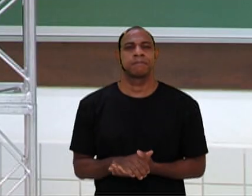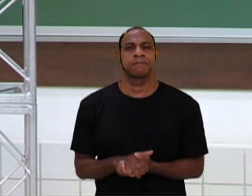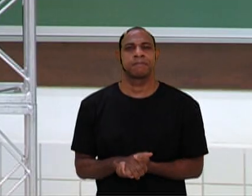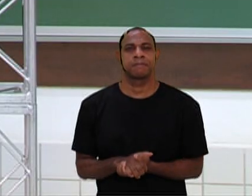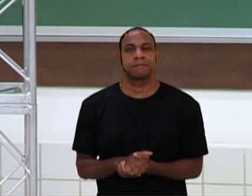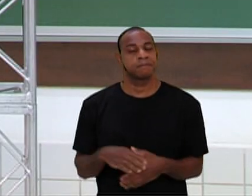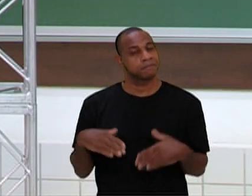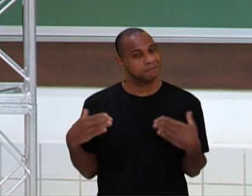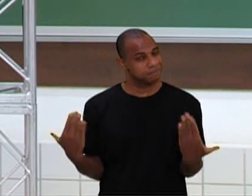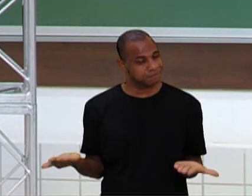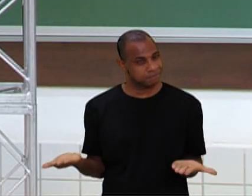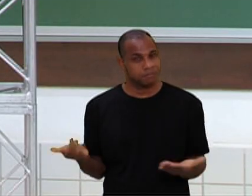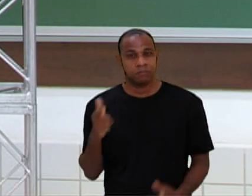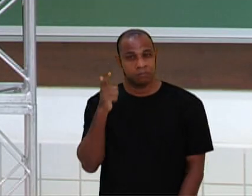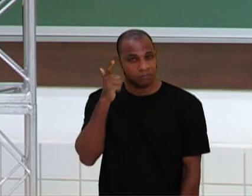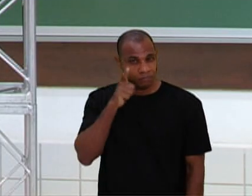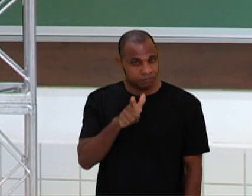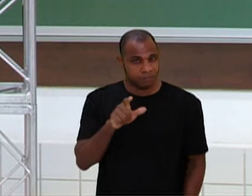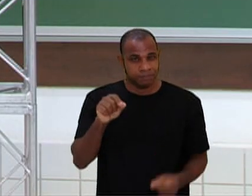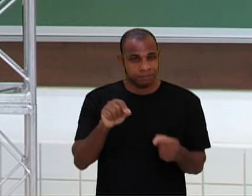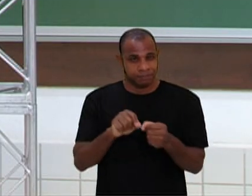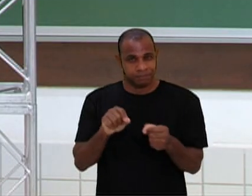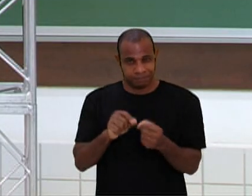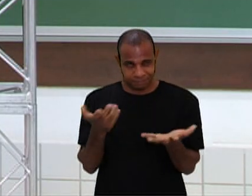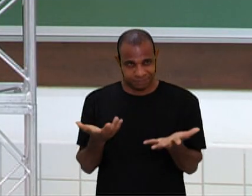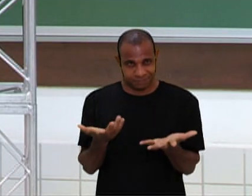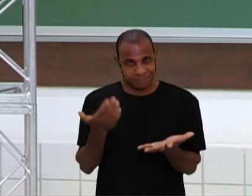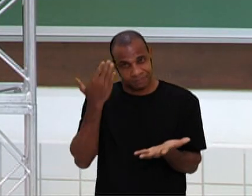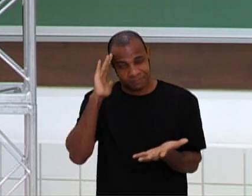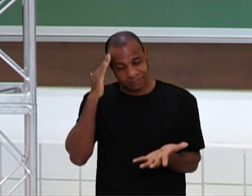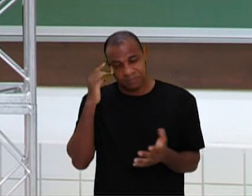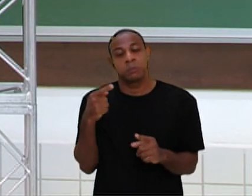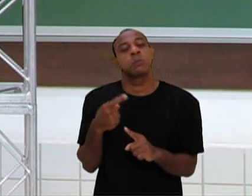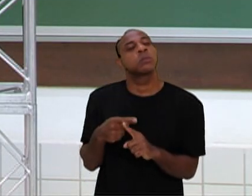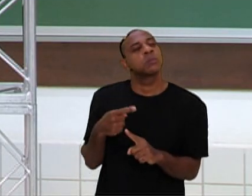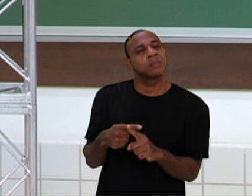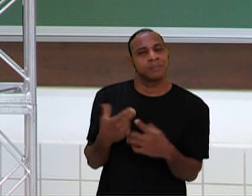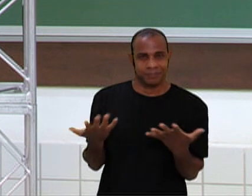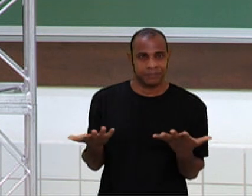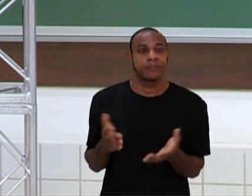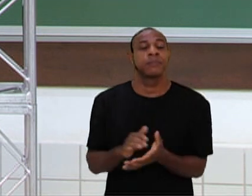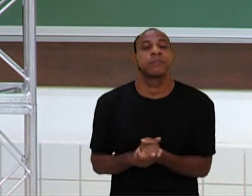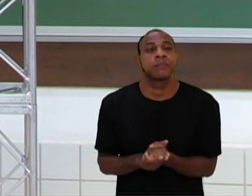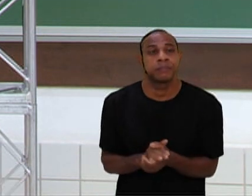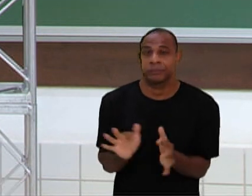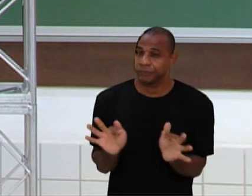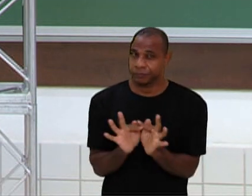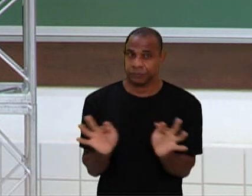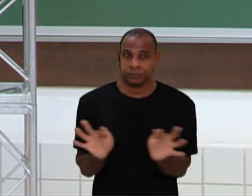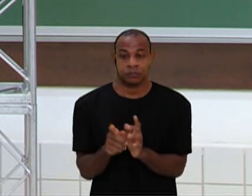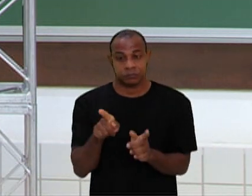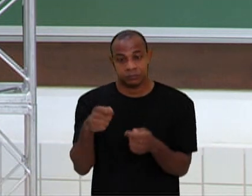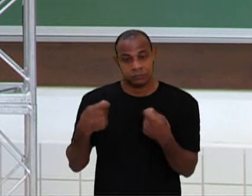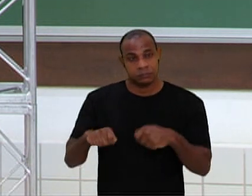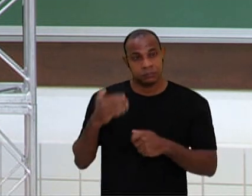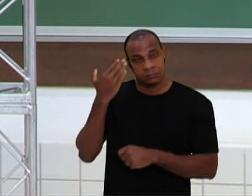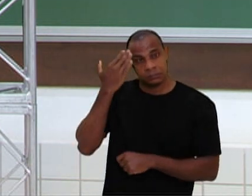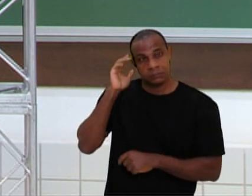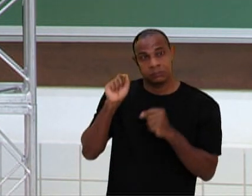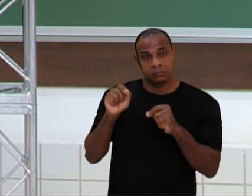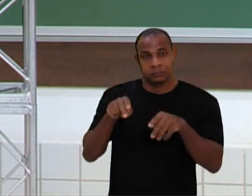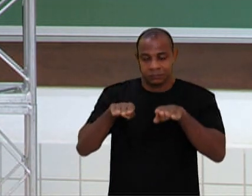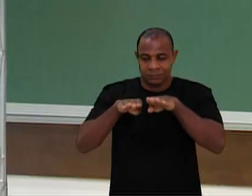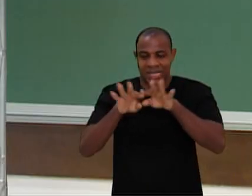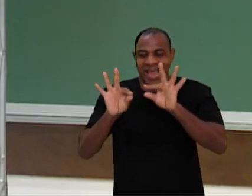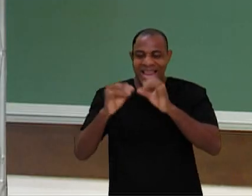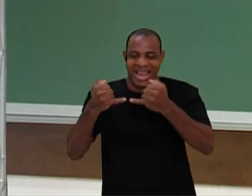E aí, meus queridos, conseguiram entender o porquê? Cara, é relativamente simples. Você tem que entender essa linha aqui, ó.